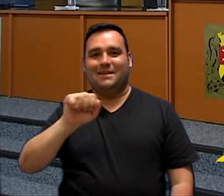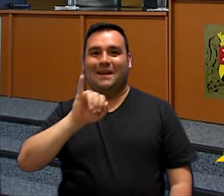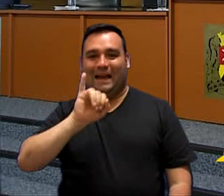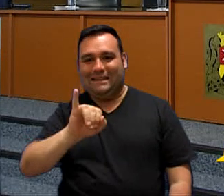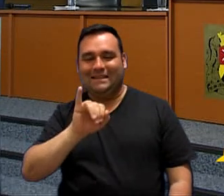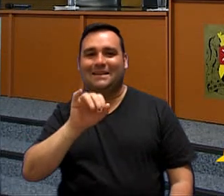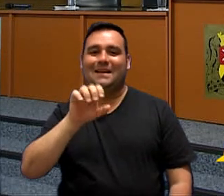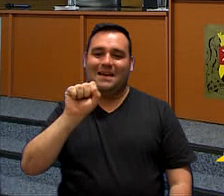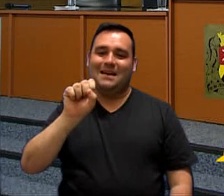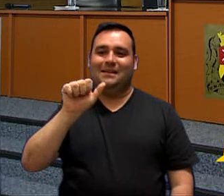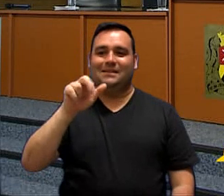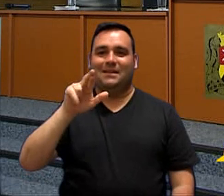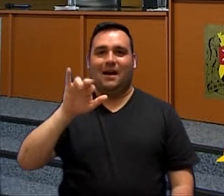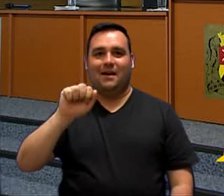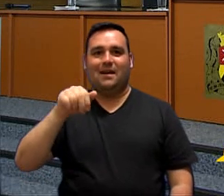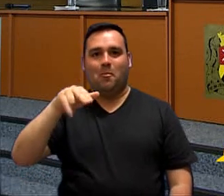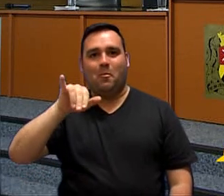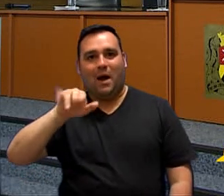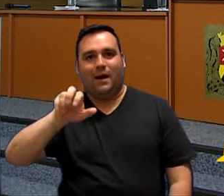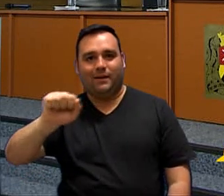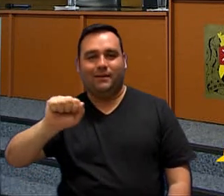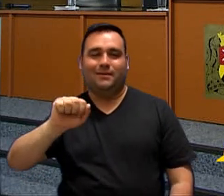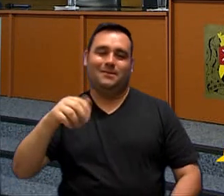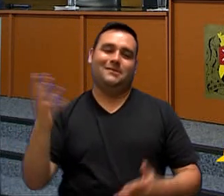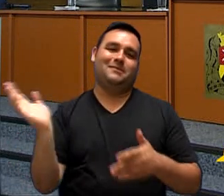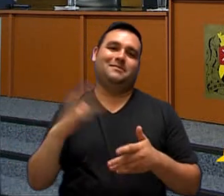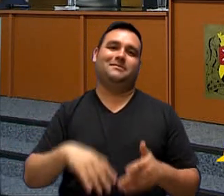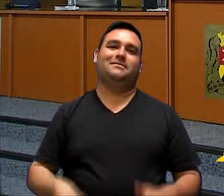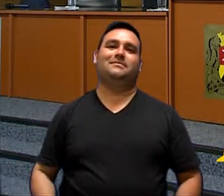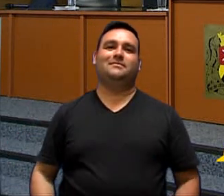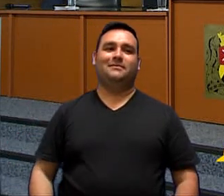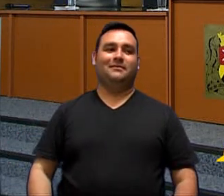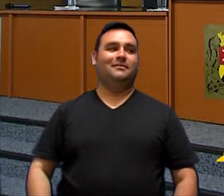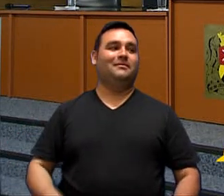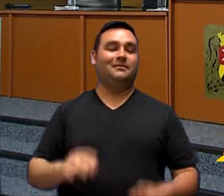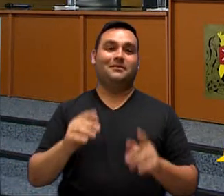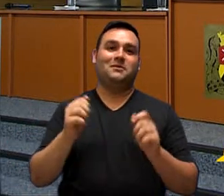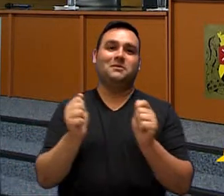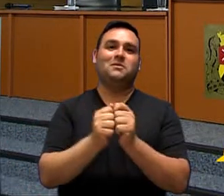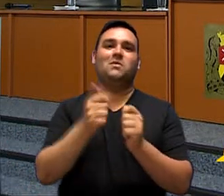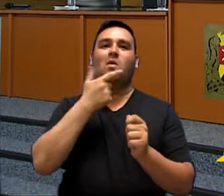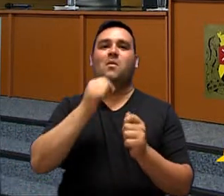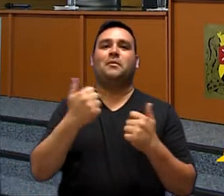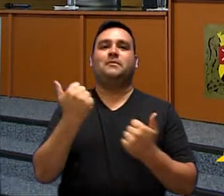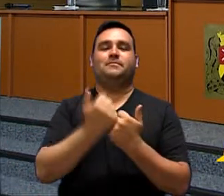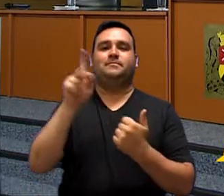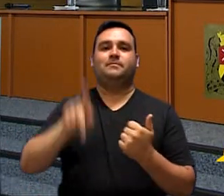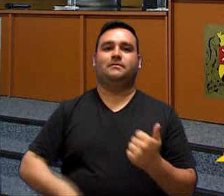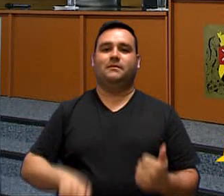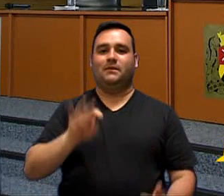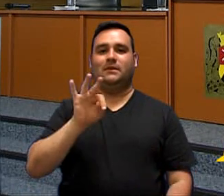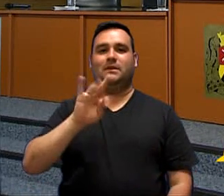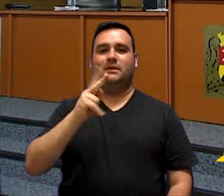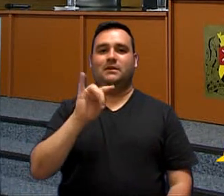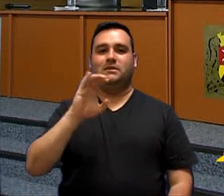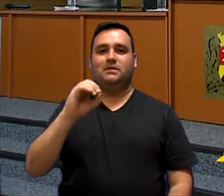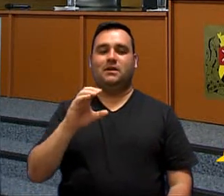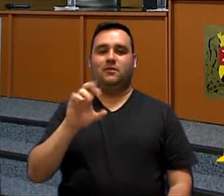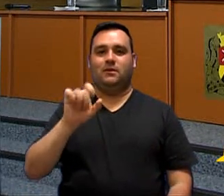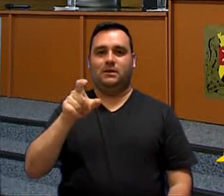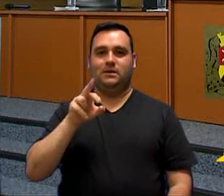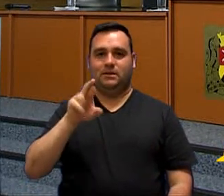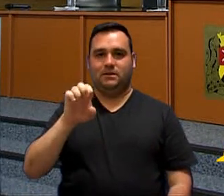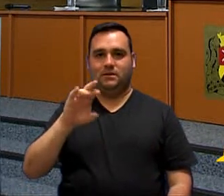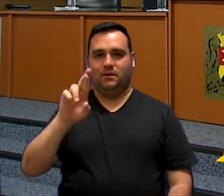aqui, Sara Maia, vem à mesa. Acompanhada do primeiro vice-presidente, Tiago Alexandre Rocha